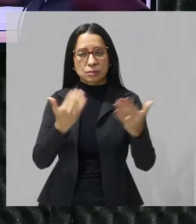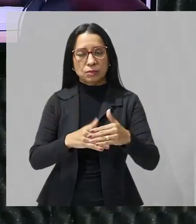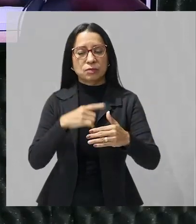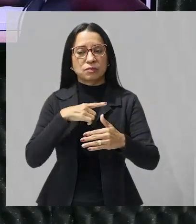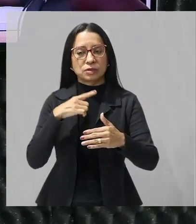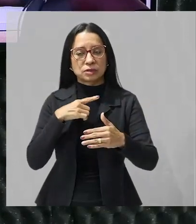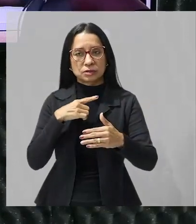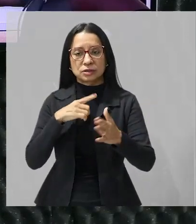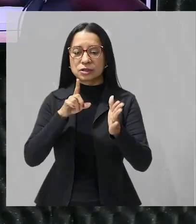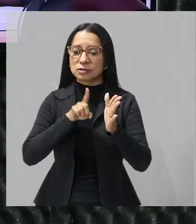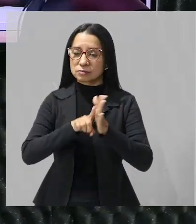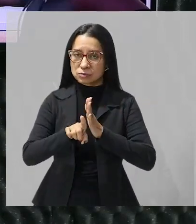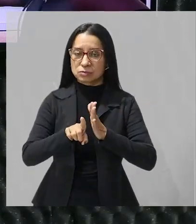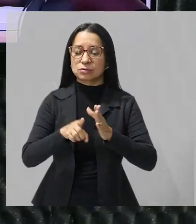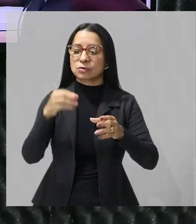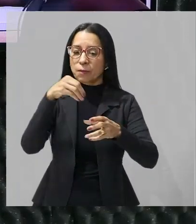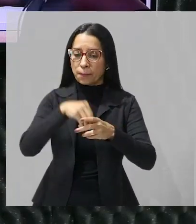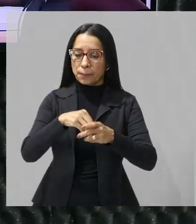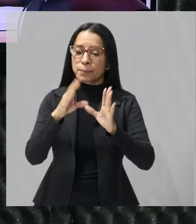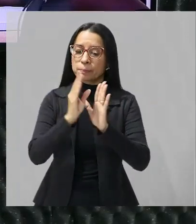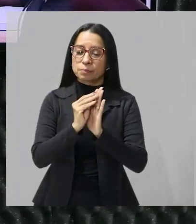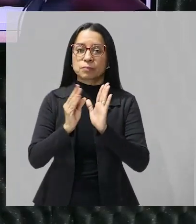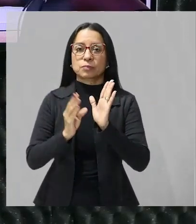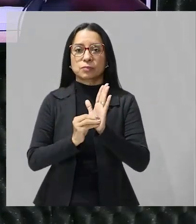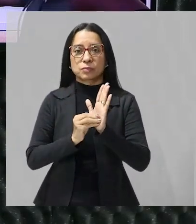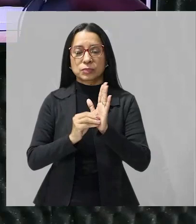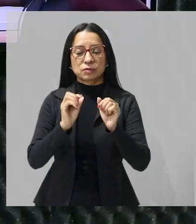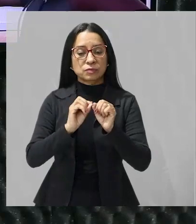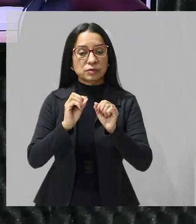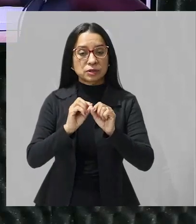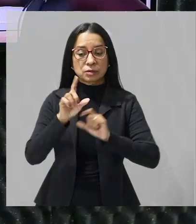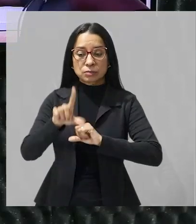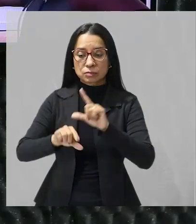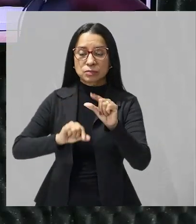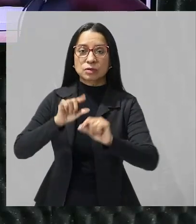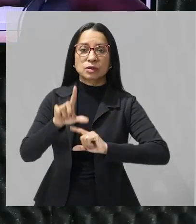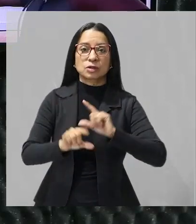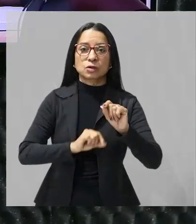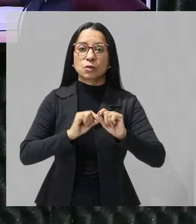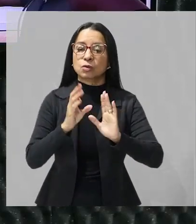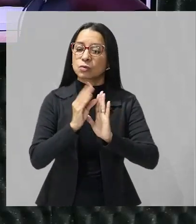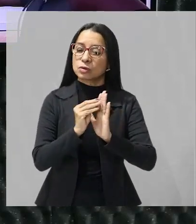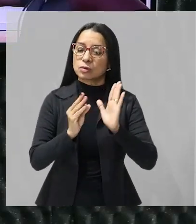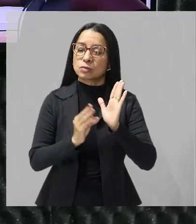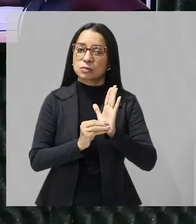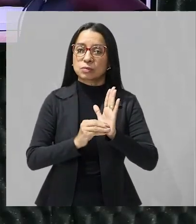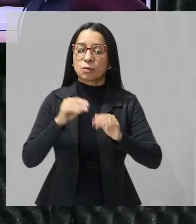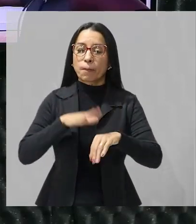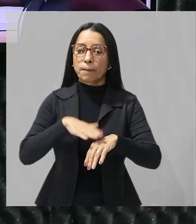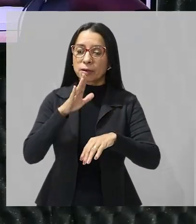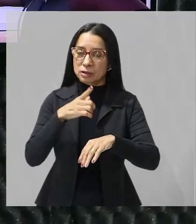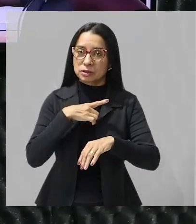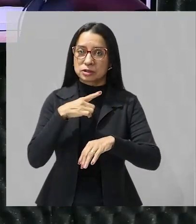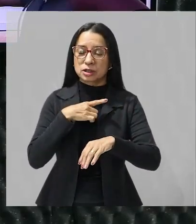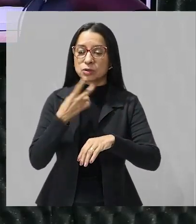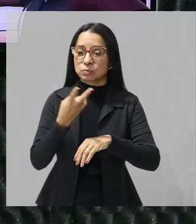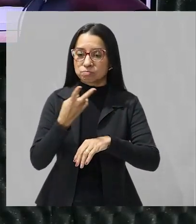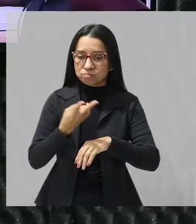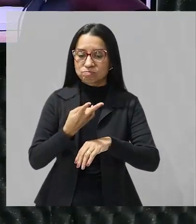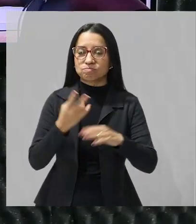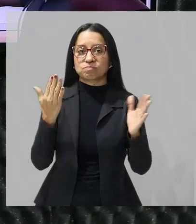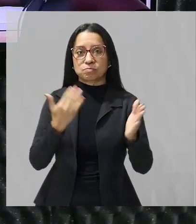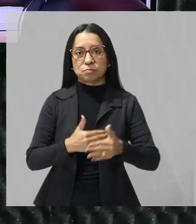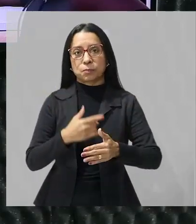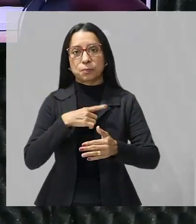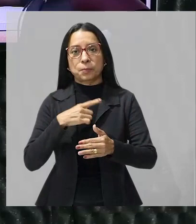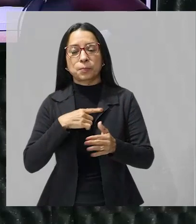dentro desses assuntos. Então, fizemos uma seleção dos conteúdos que mais aparecem nesses dois exames e